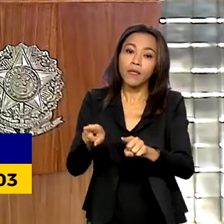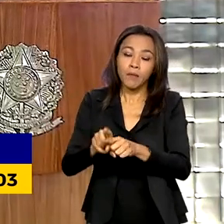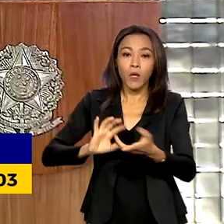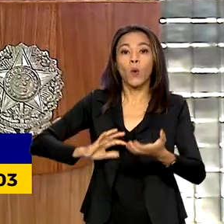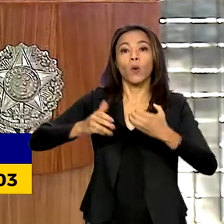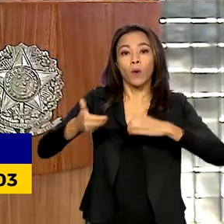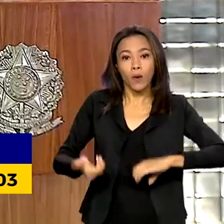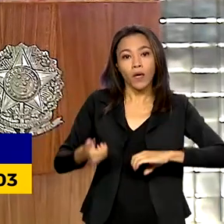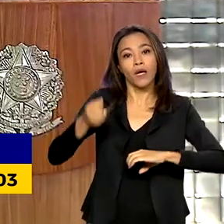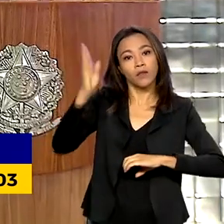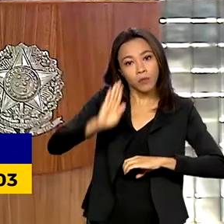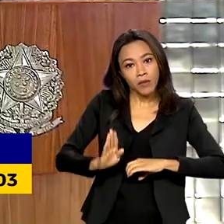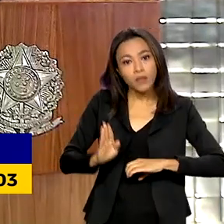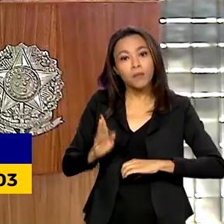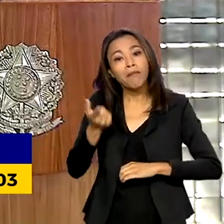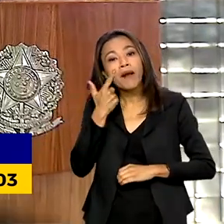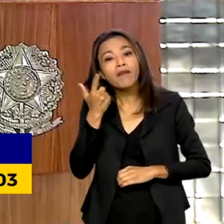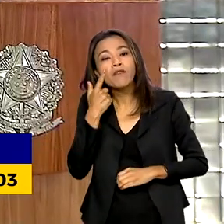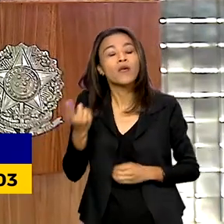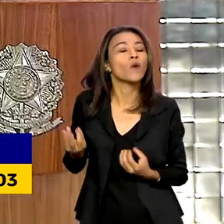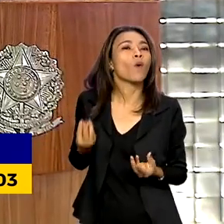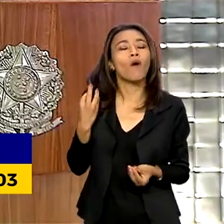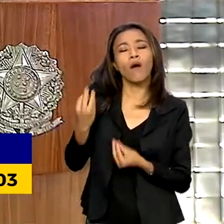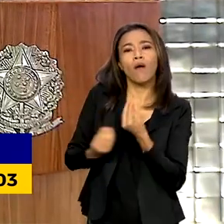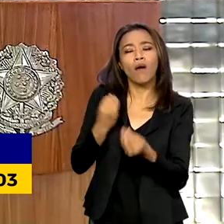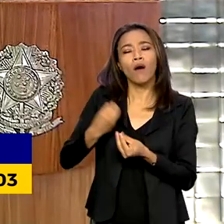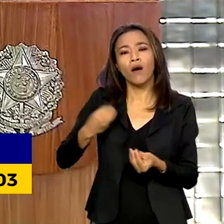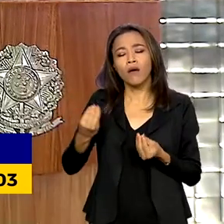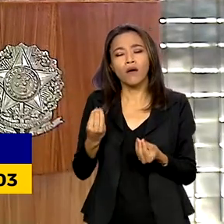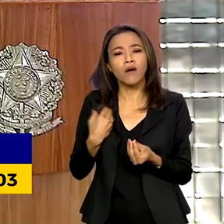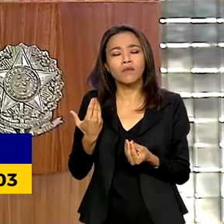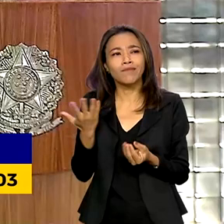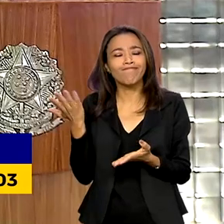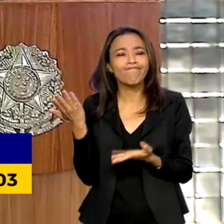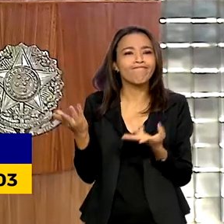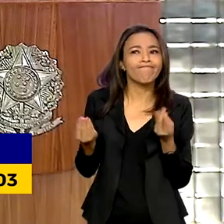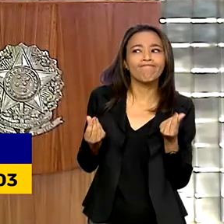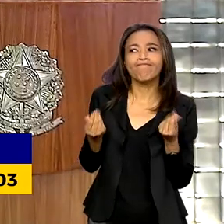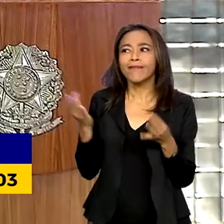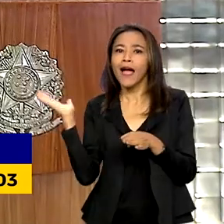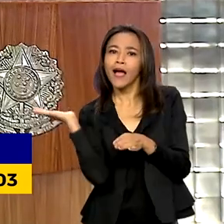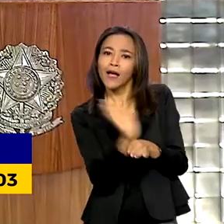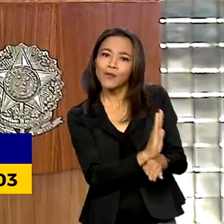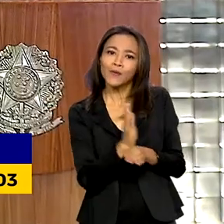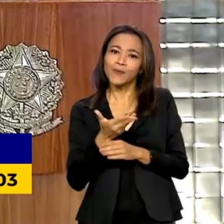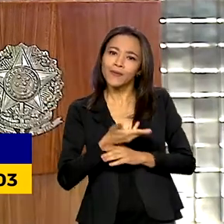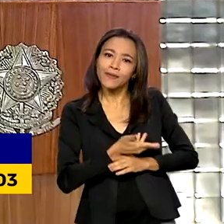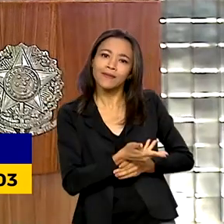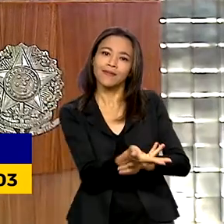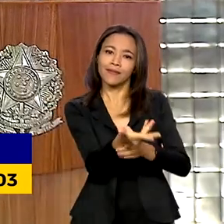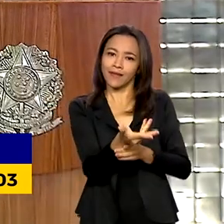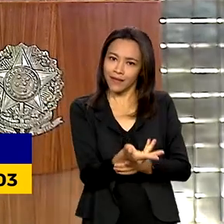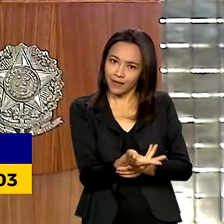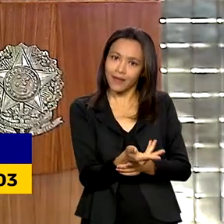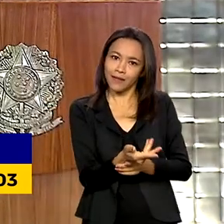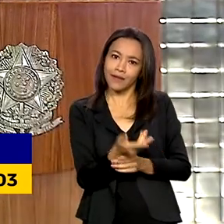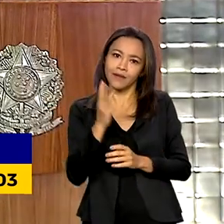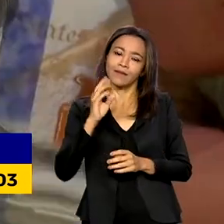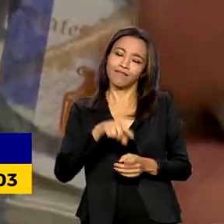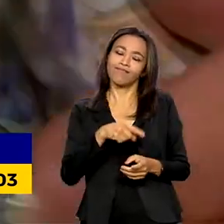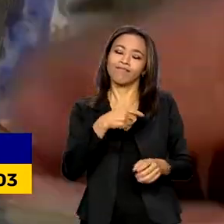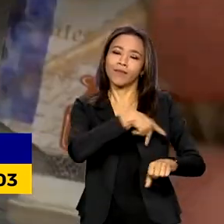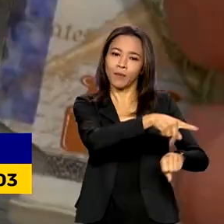Y con el Congreso Nacional Brasileño. Para ver o que pode ser feito. Para ver qué se puede para a gente ajudar a encontrar uma